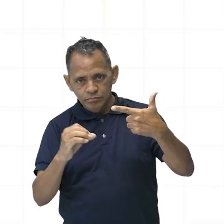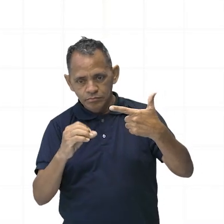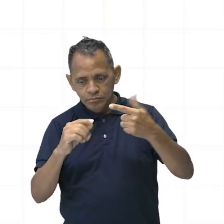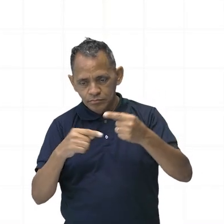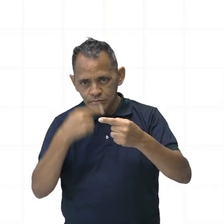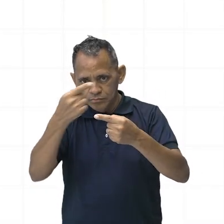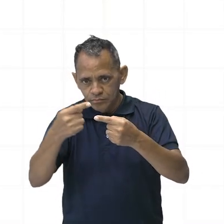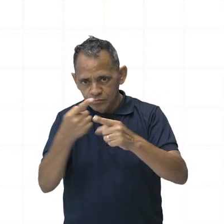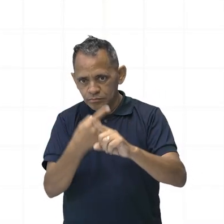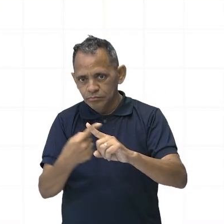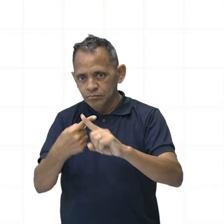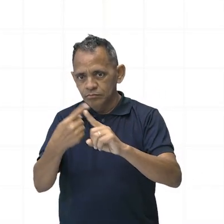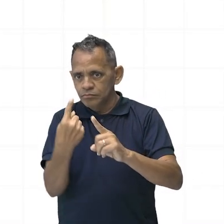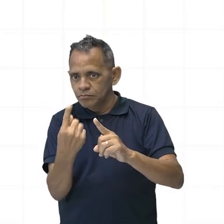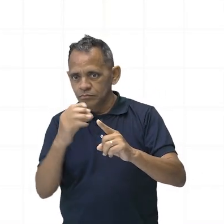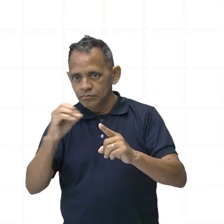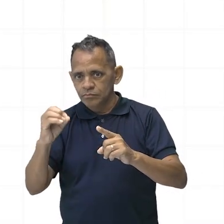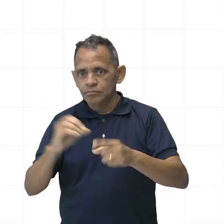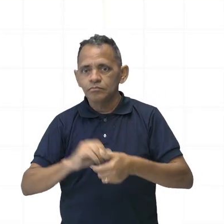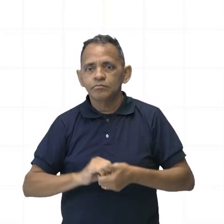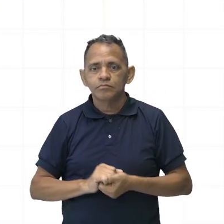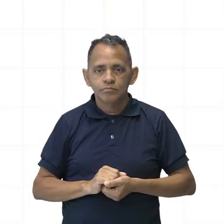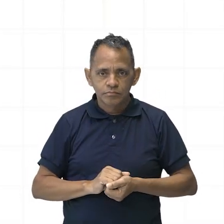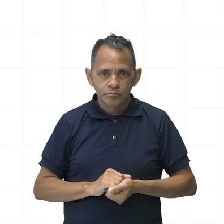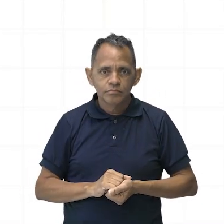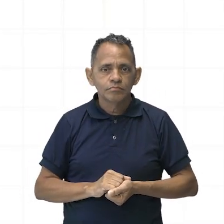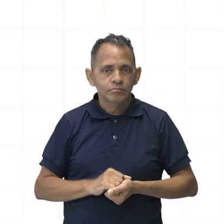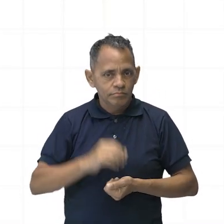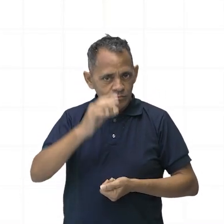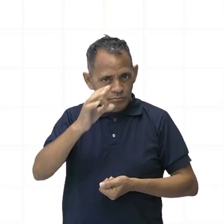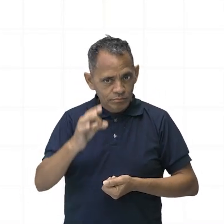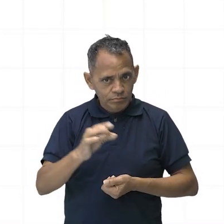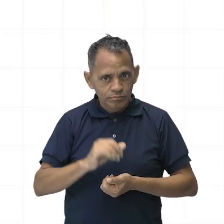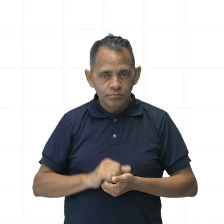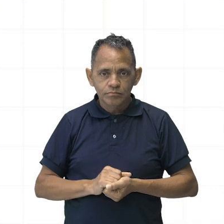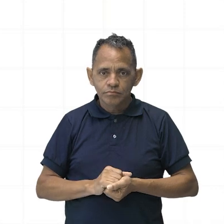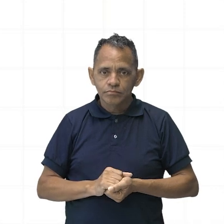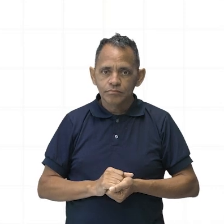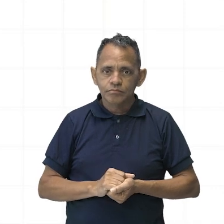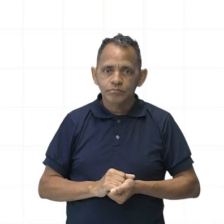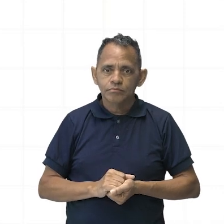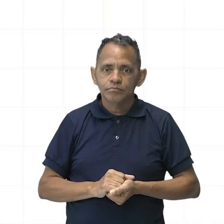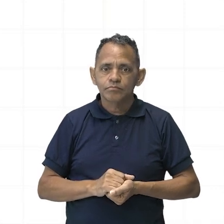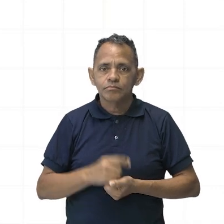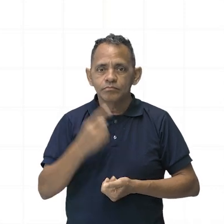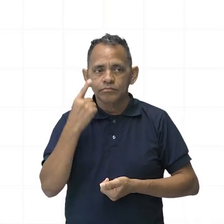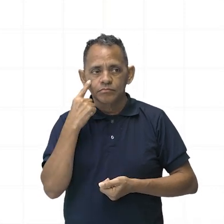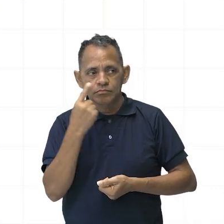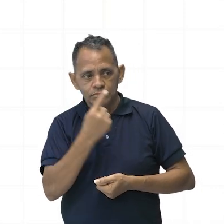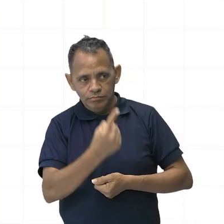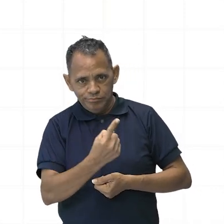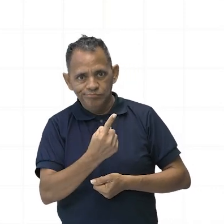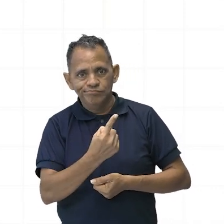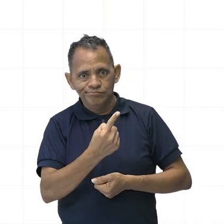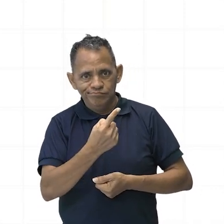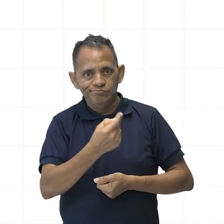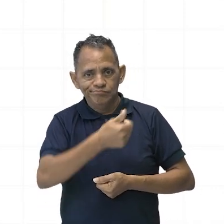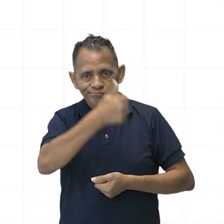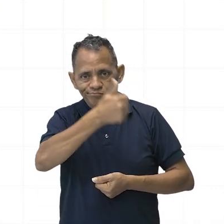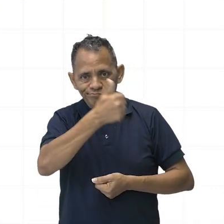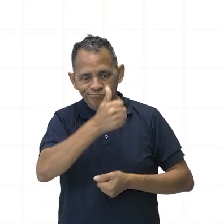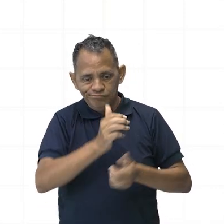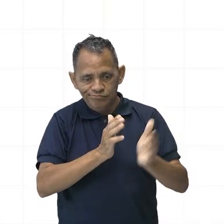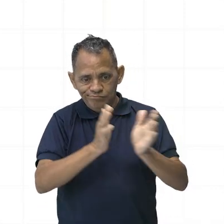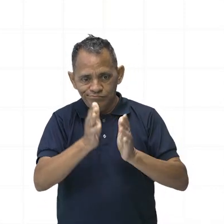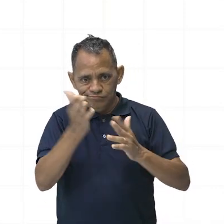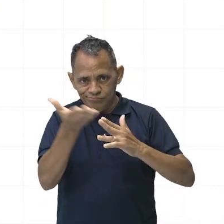dividir por 200 e depois multiplicar por 100. Nesse caso, está em porcentagem. Então,